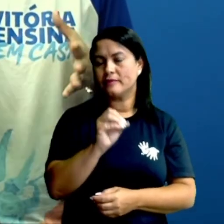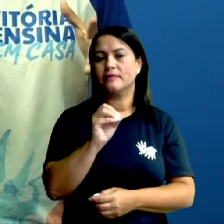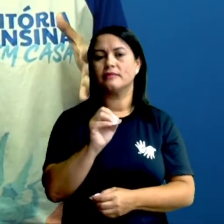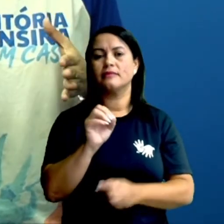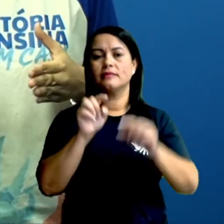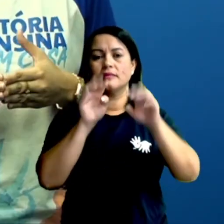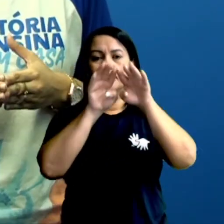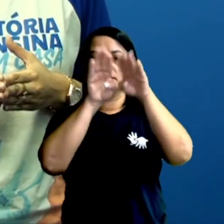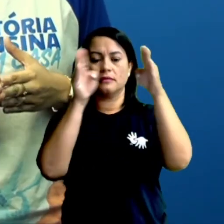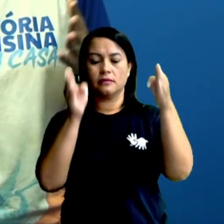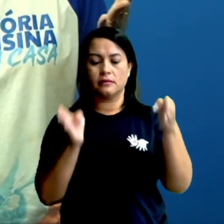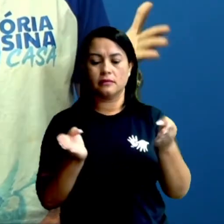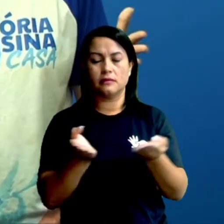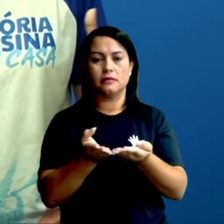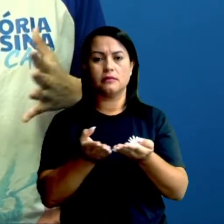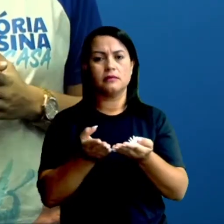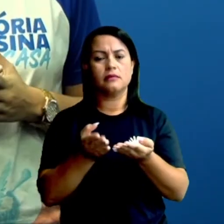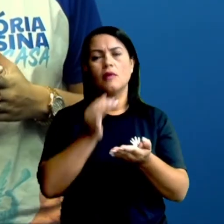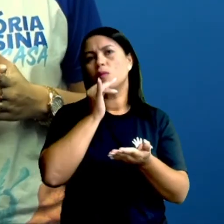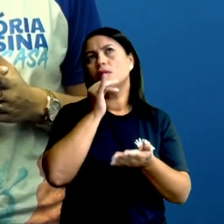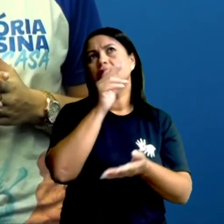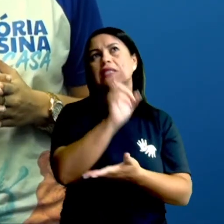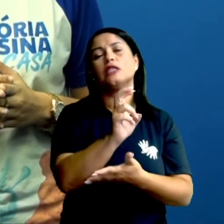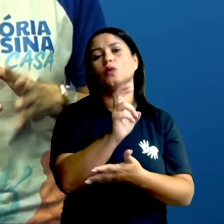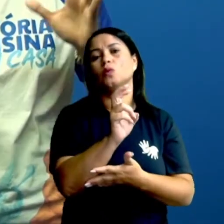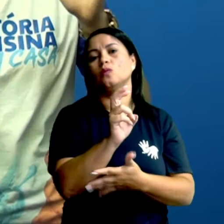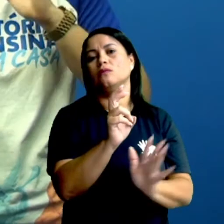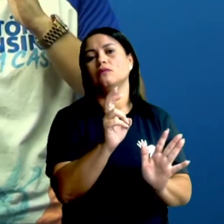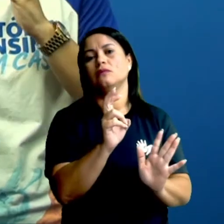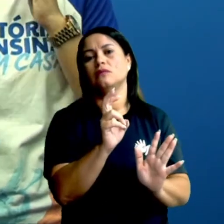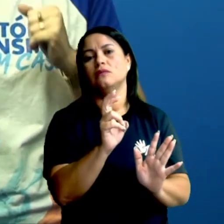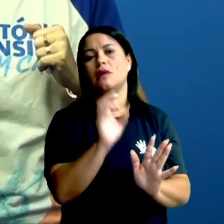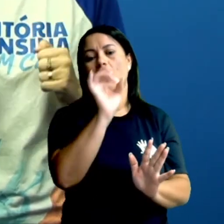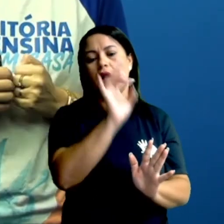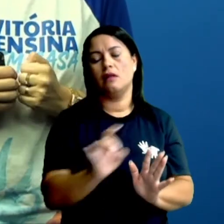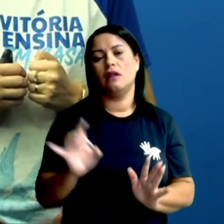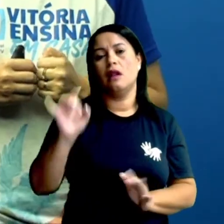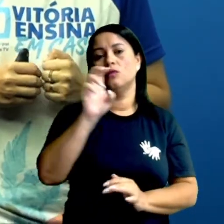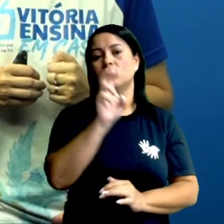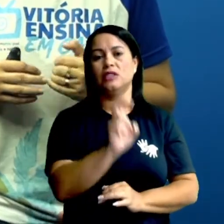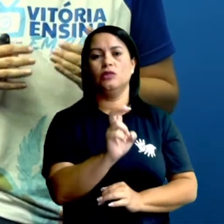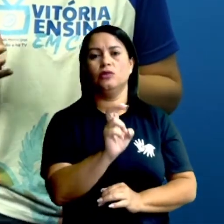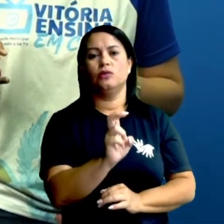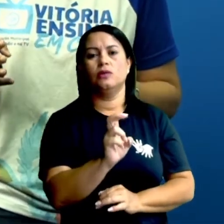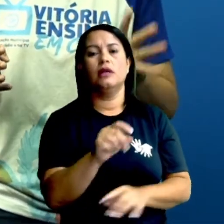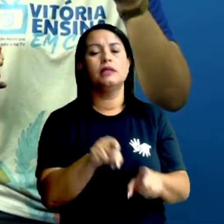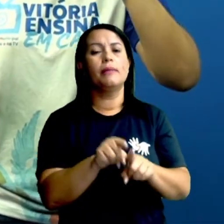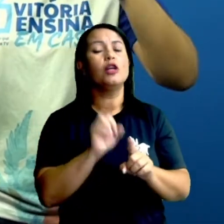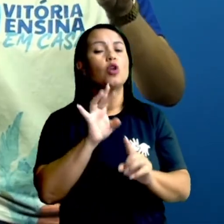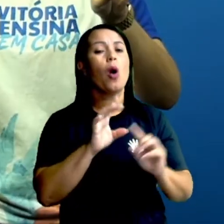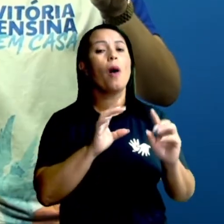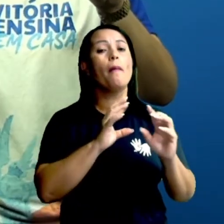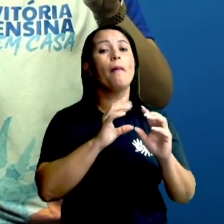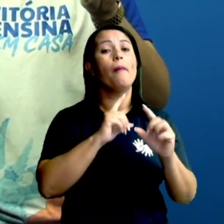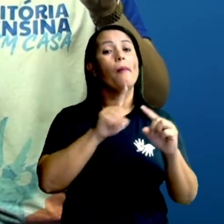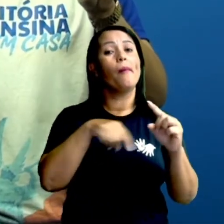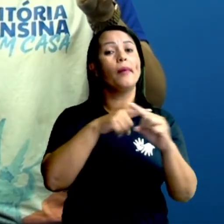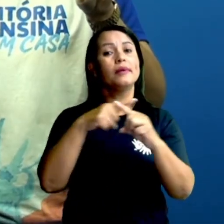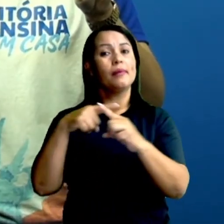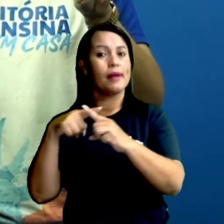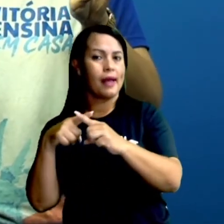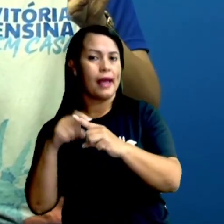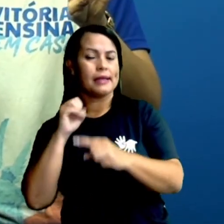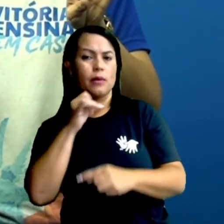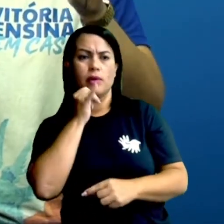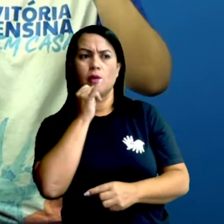quadrado, ele fosse 5 também, tá? Então, cada lado medisse 5. Então, é só multiplicar. Se 4 lados são